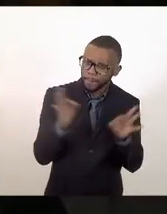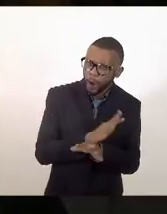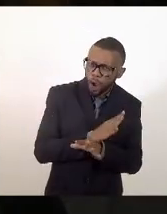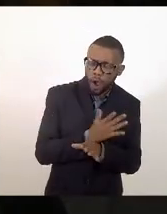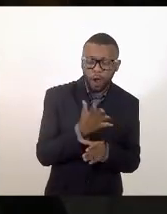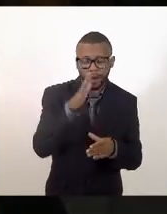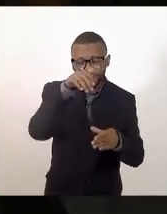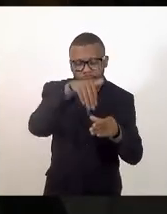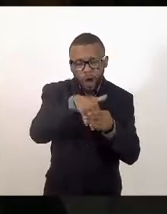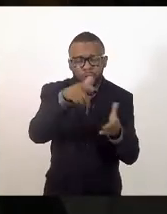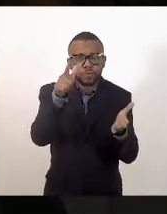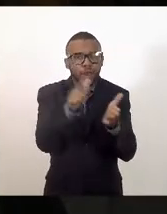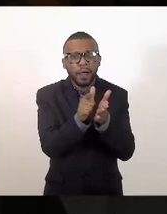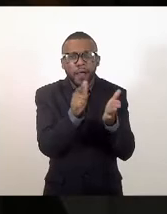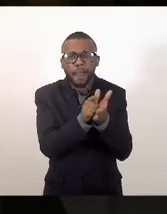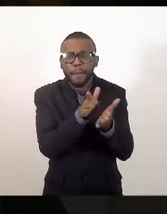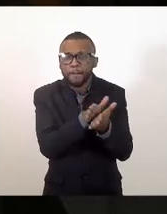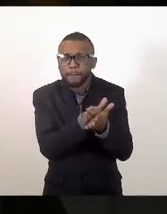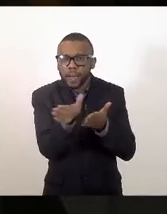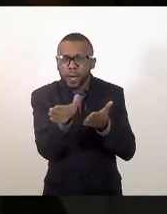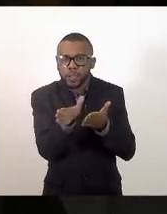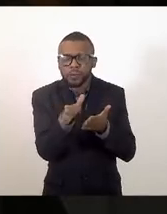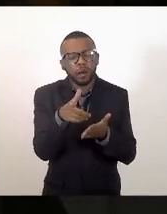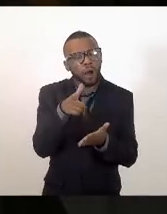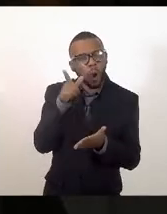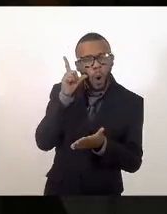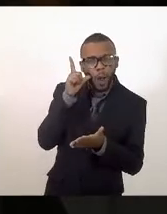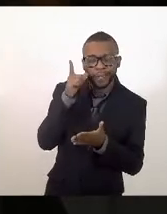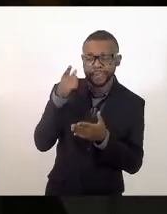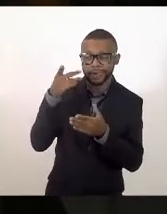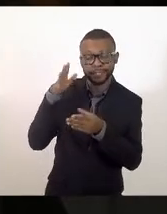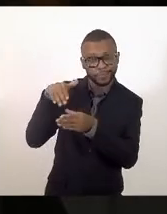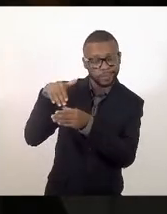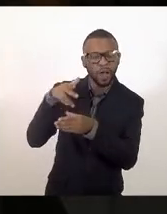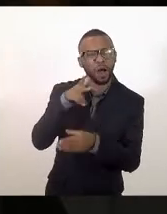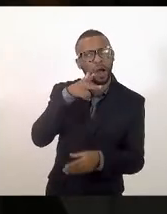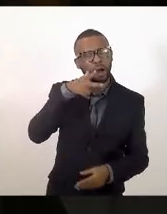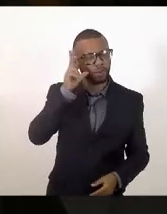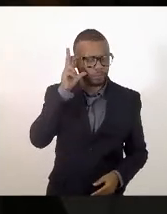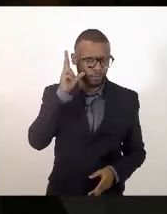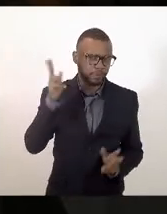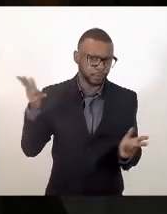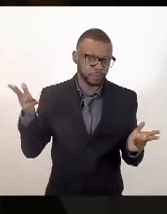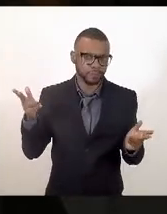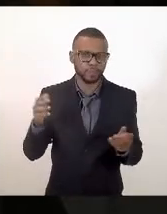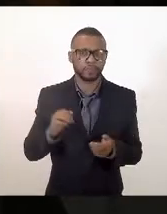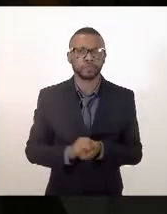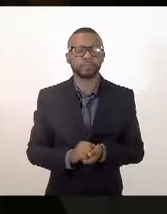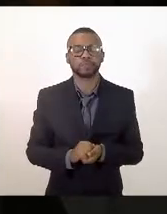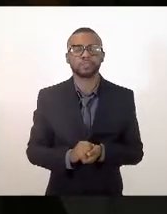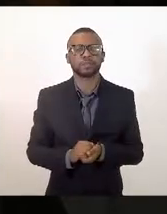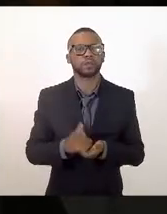voto impresso no dia de ontem, de anteontem,